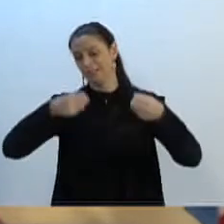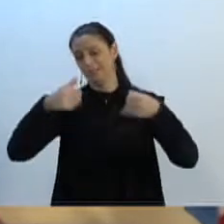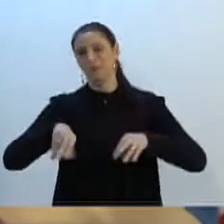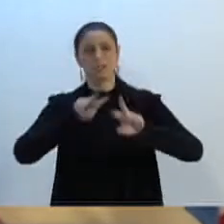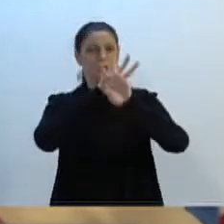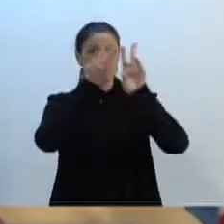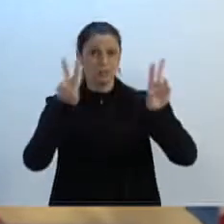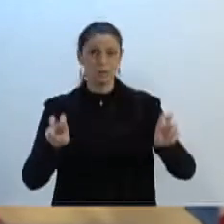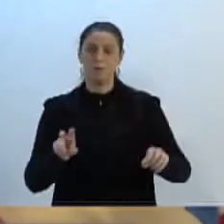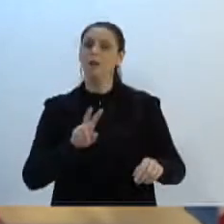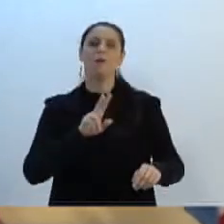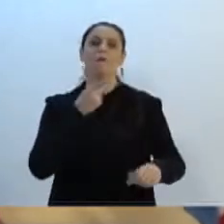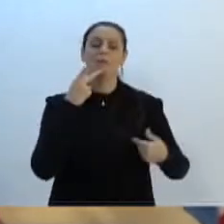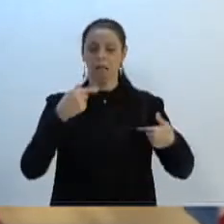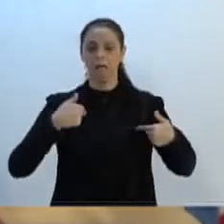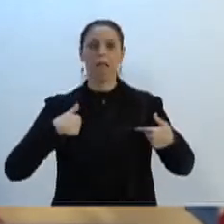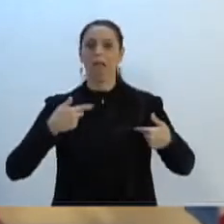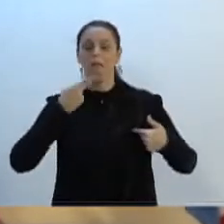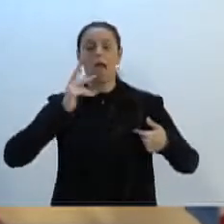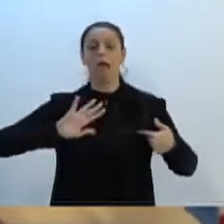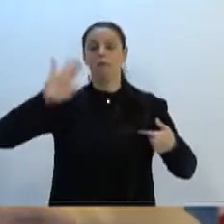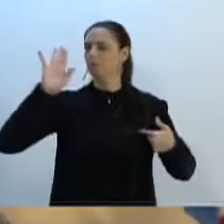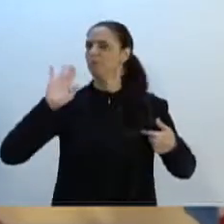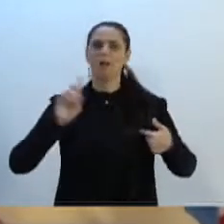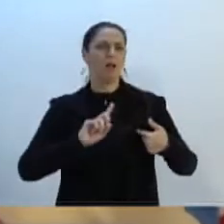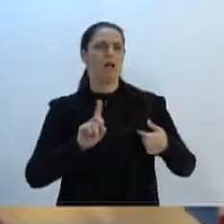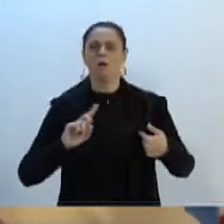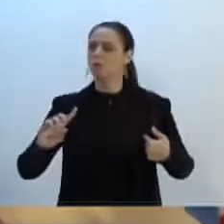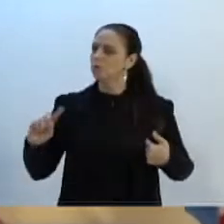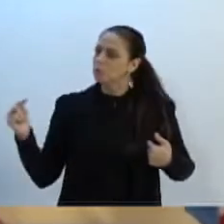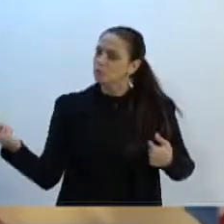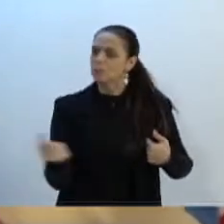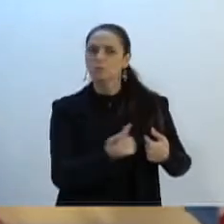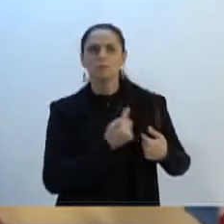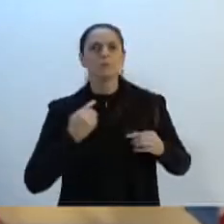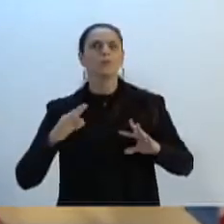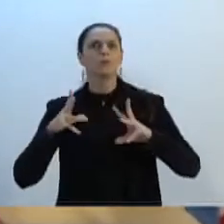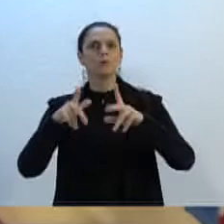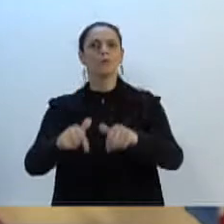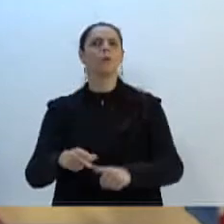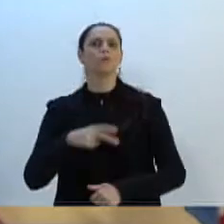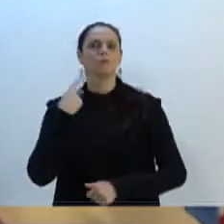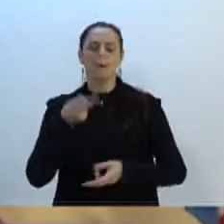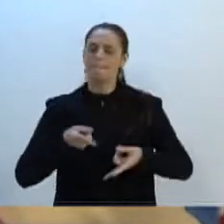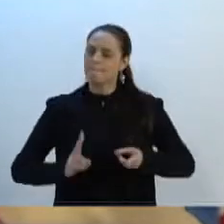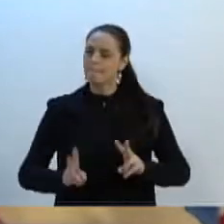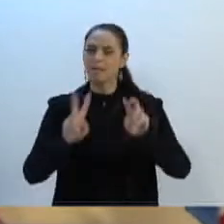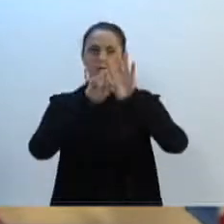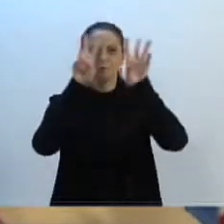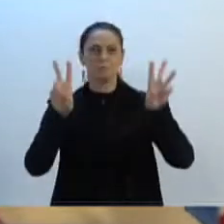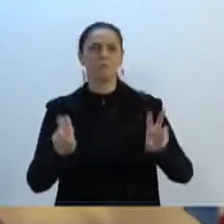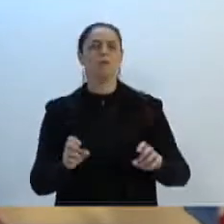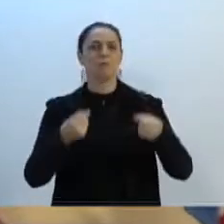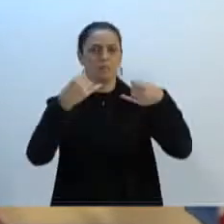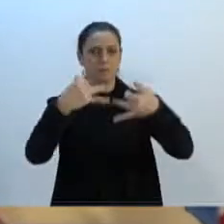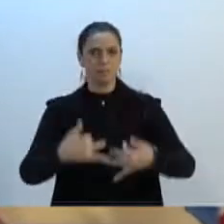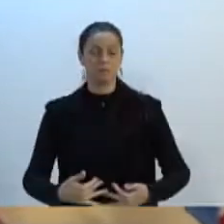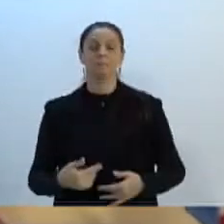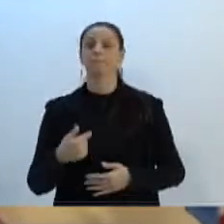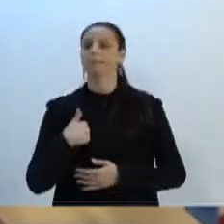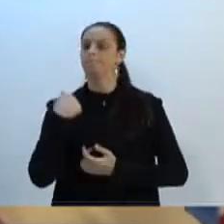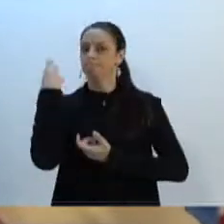vou falar que fui eu que falei. Todos os vereadores falaram a respeito desse tema. E me preocupa muito essa questão dos